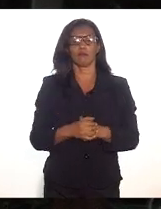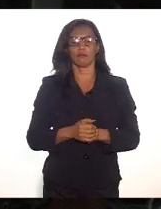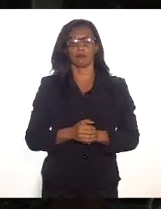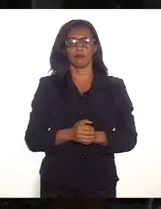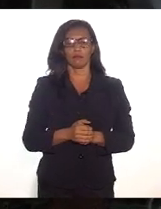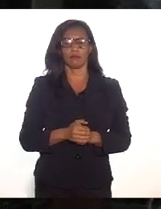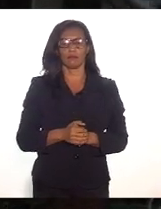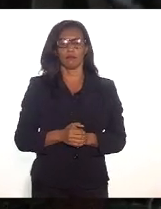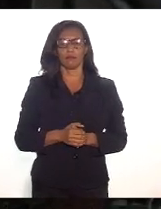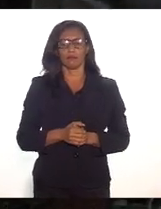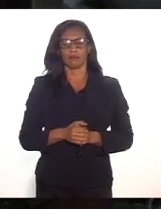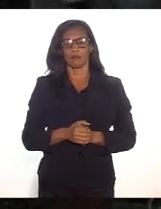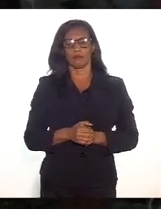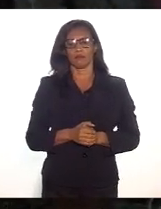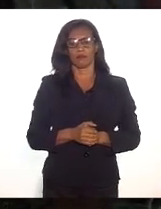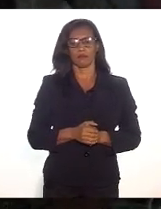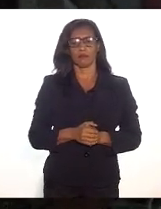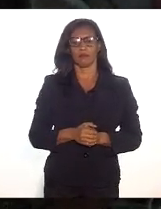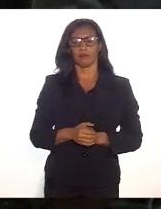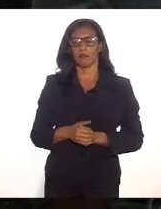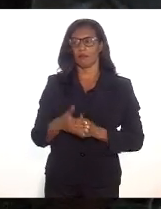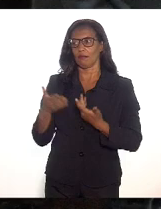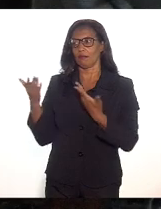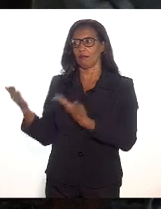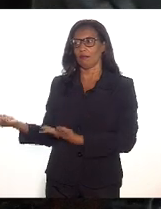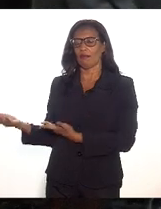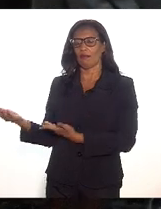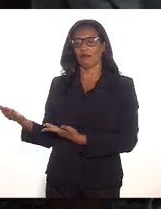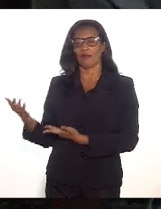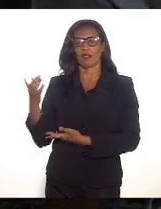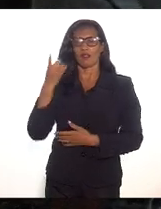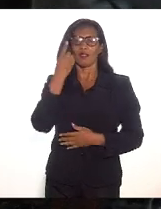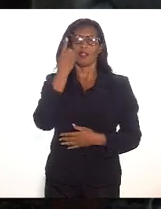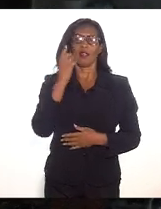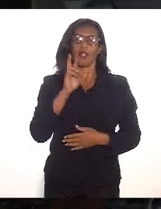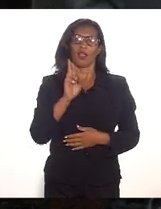Com a palavra, o deputado Rodrigo Amorim.